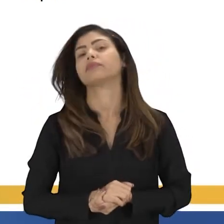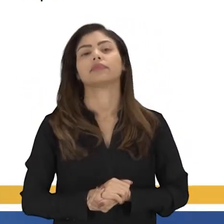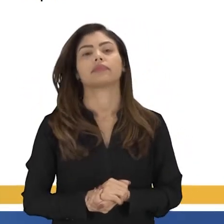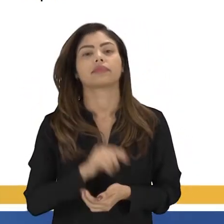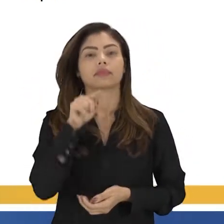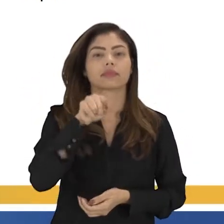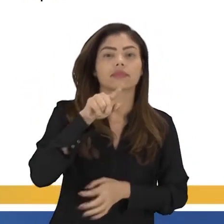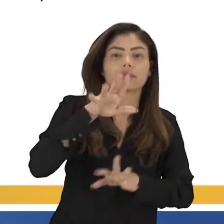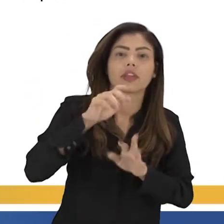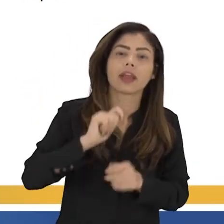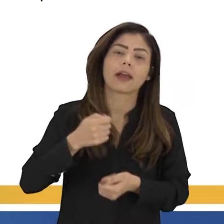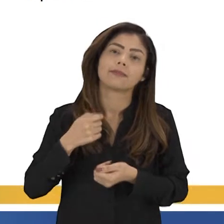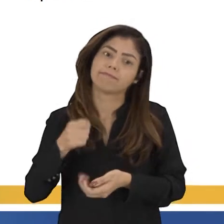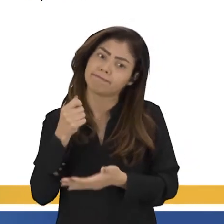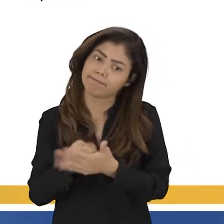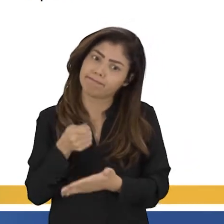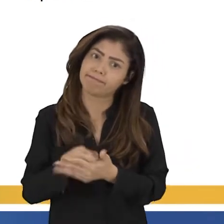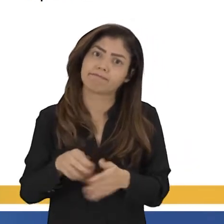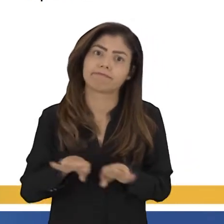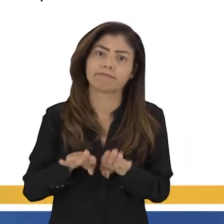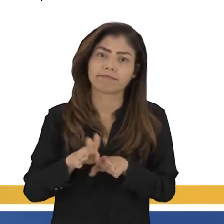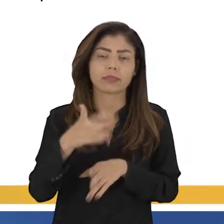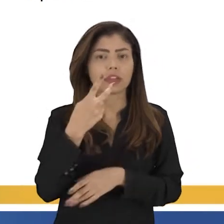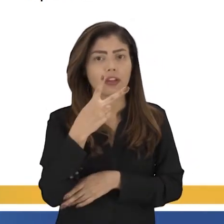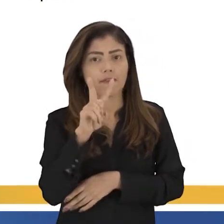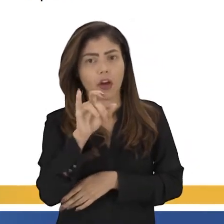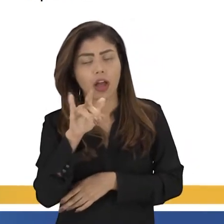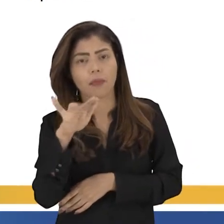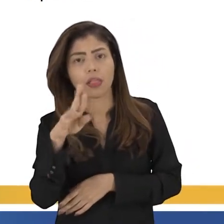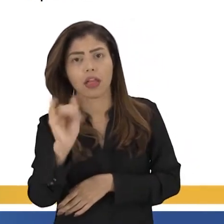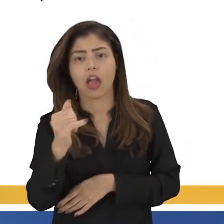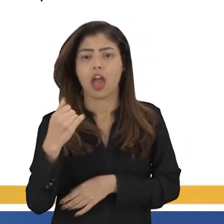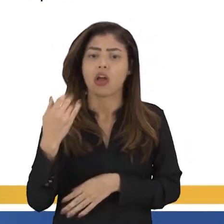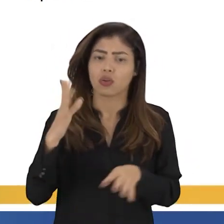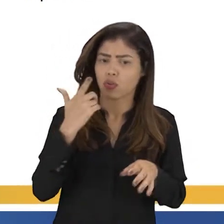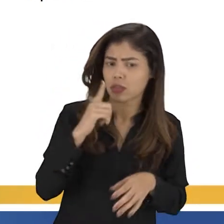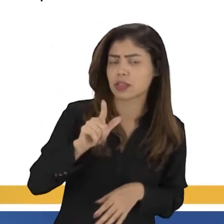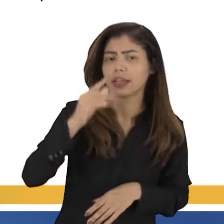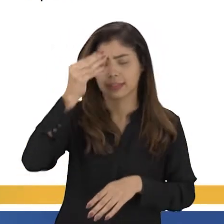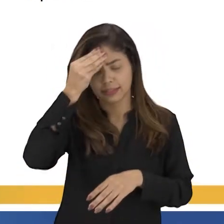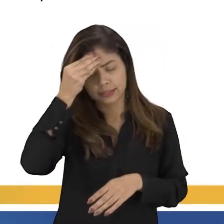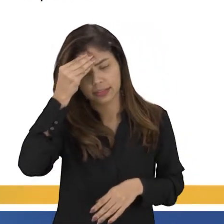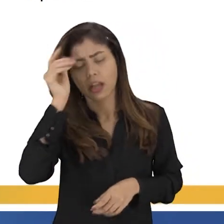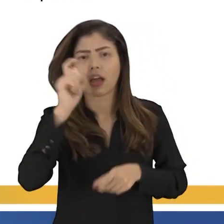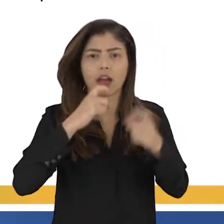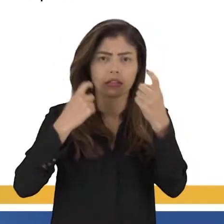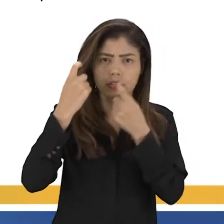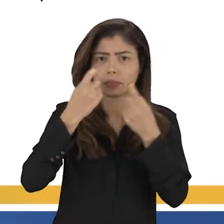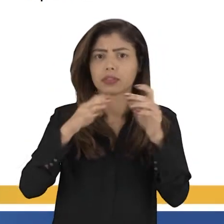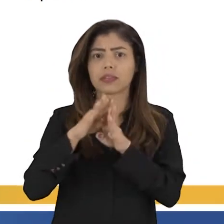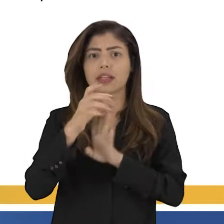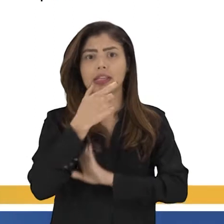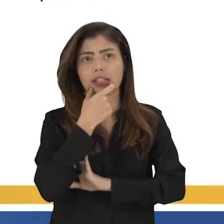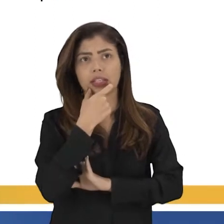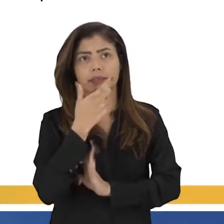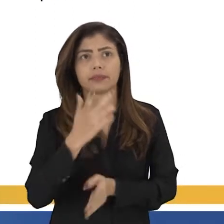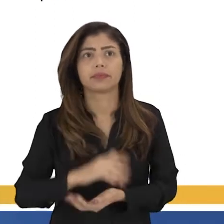Então, aqui te exige vocabulário. Quer saber se você tem domínio de algumas palavras e algumas expressões em